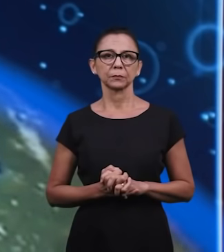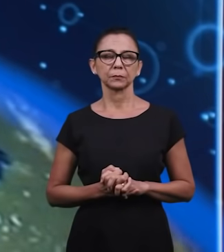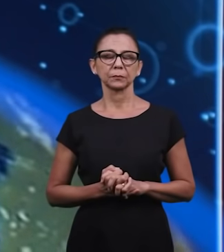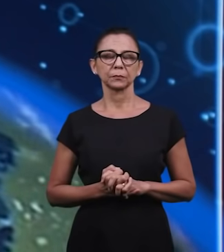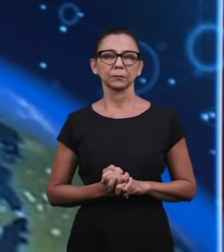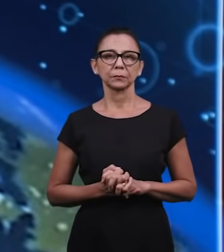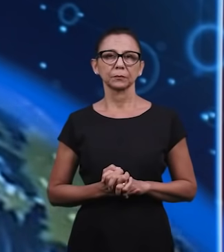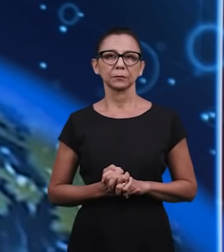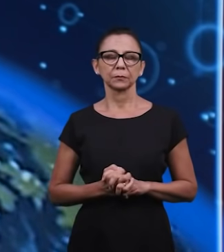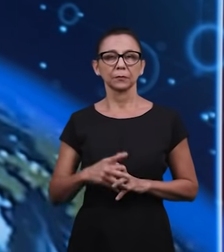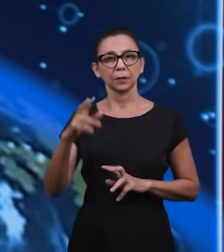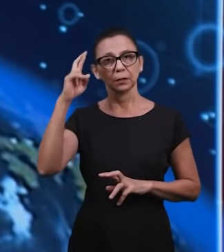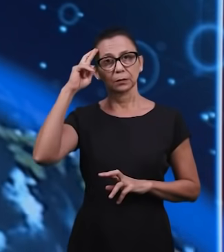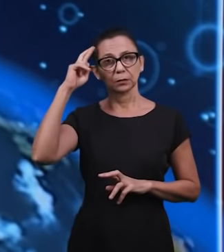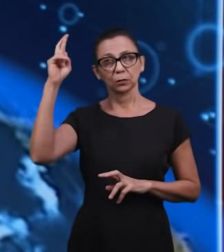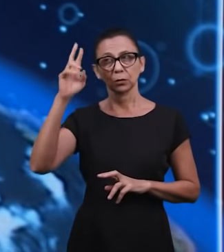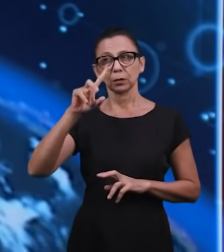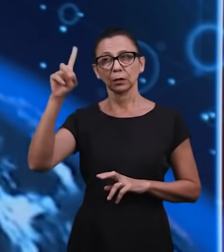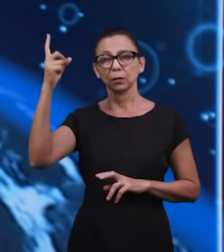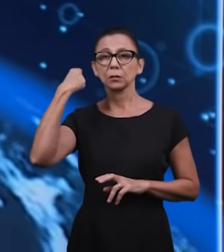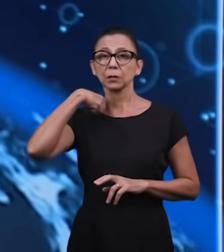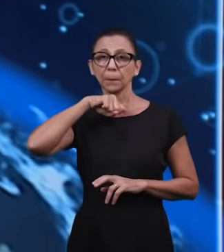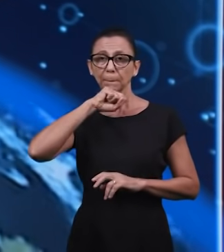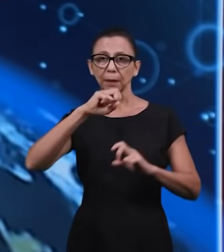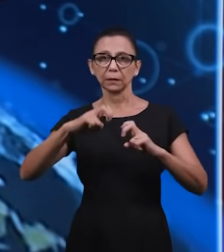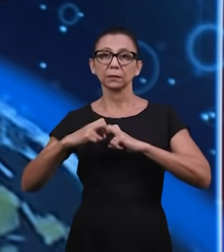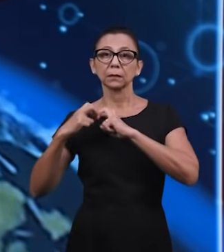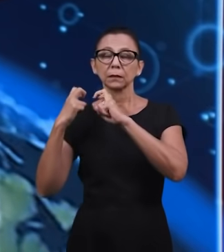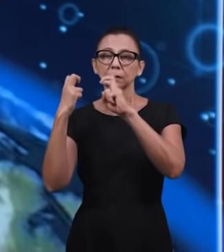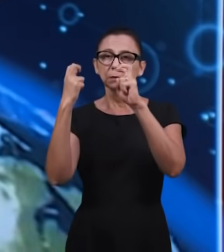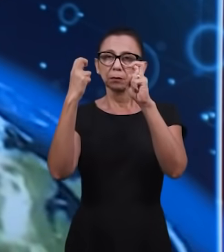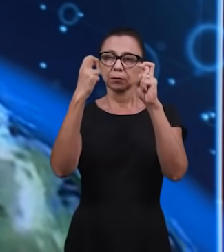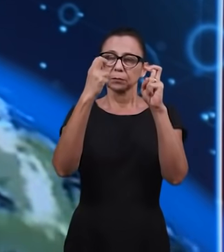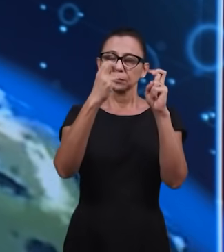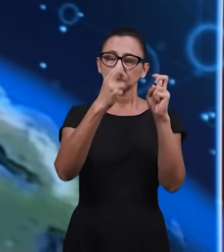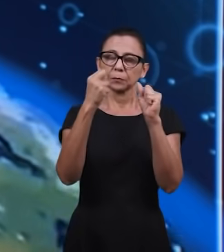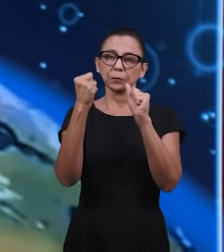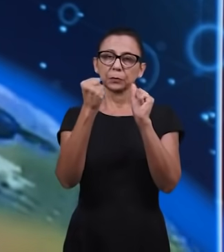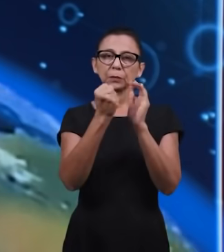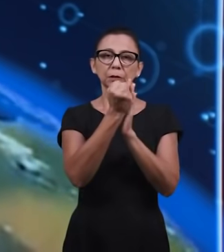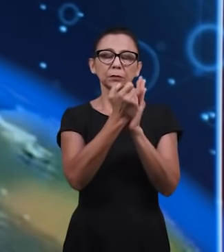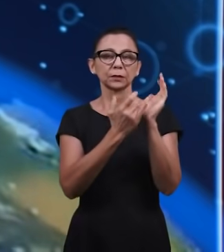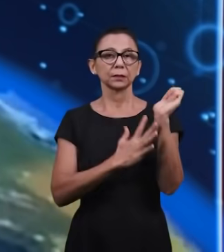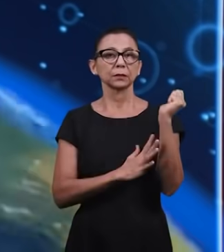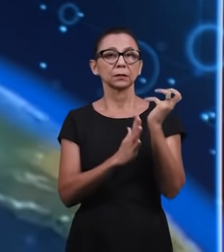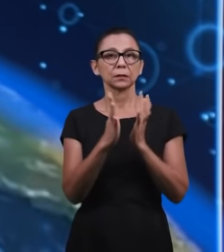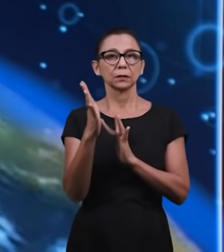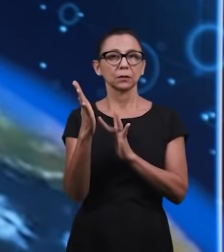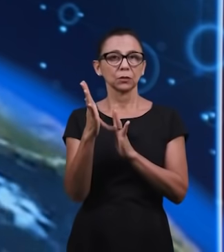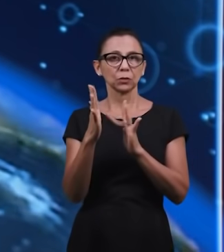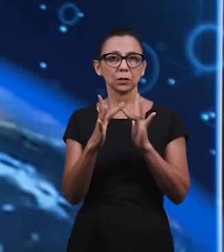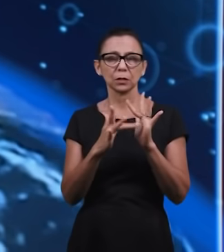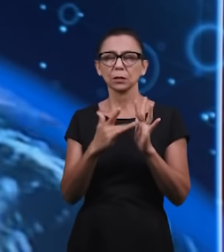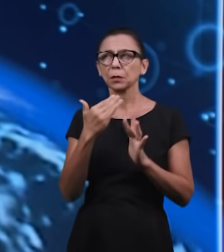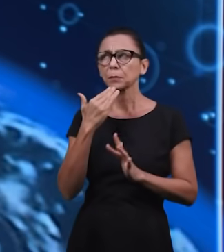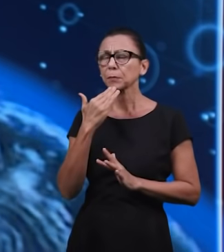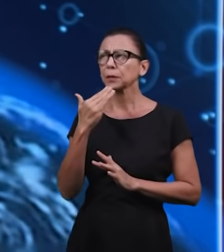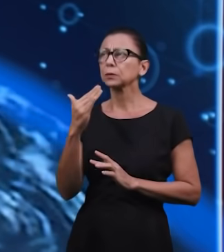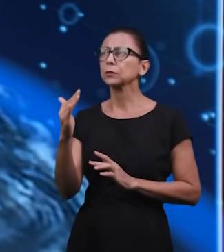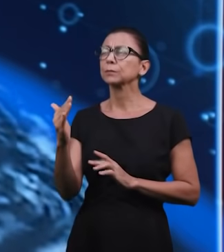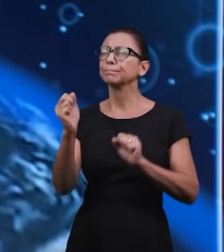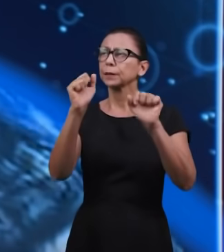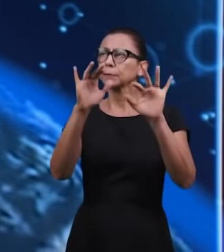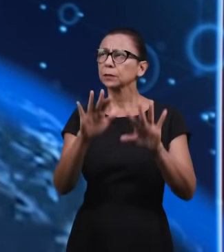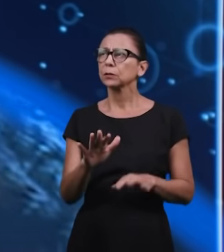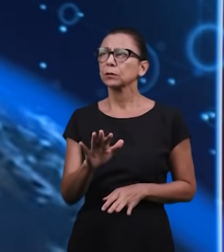Jesus. Oremos. Senhor nosso Deus, nosso Pai, clamamos a Ti, Senhor, pelo poder que há no sangue do Senhor Jesus. E